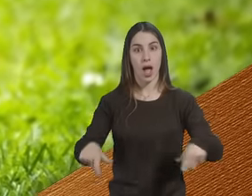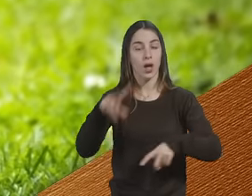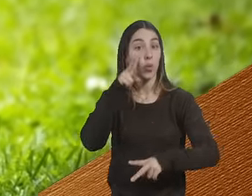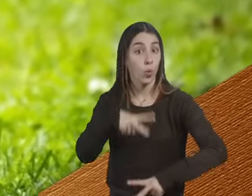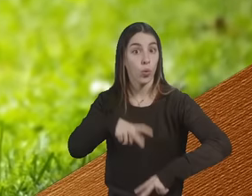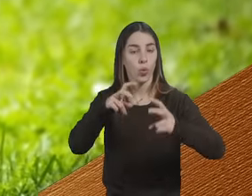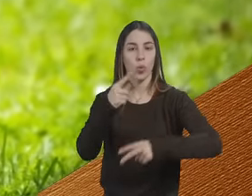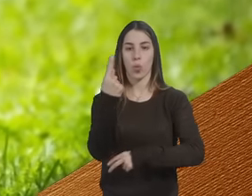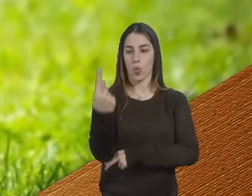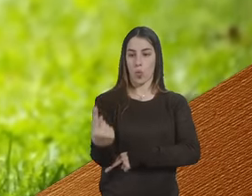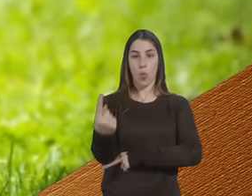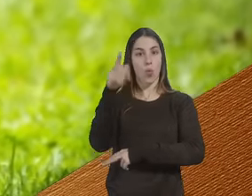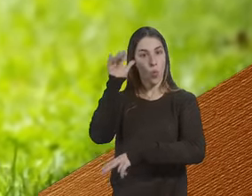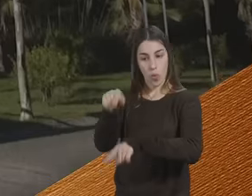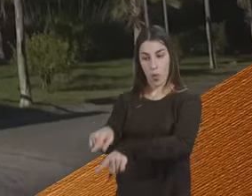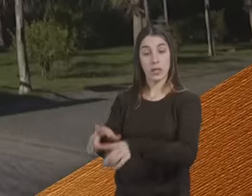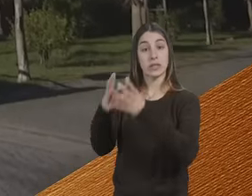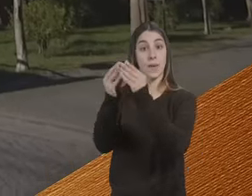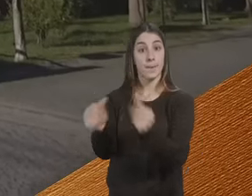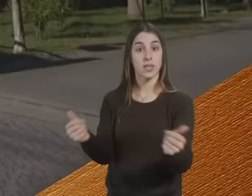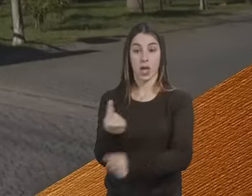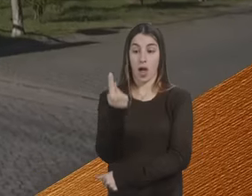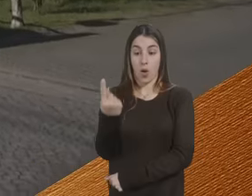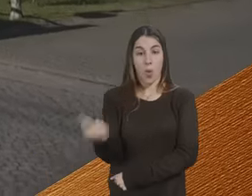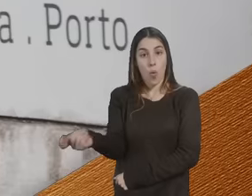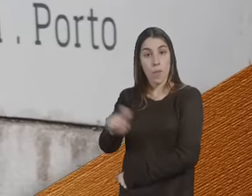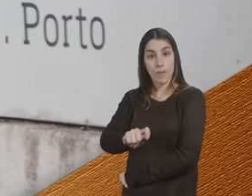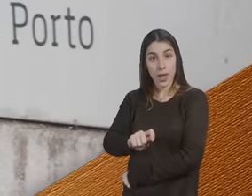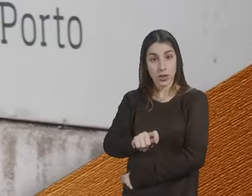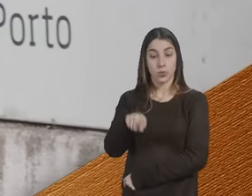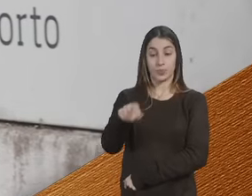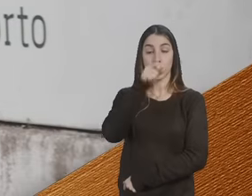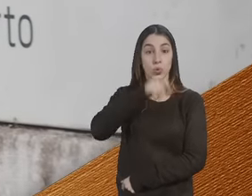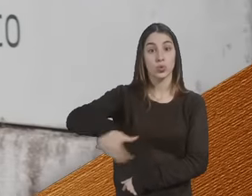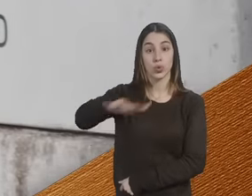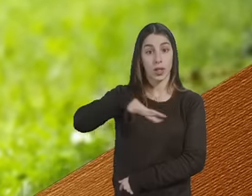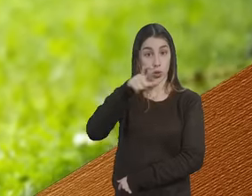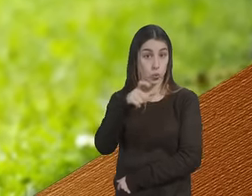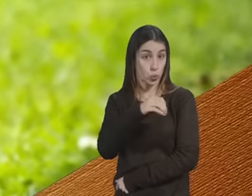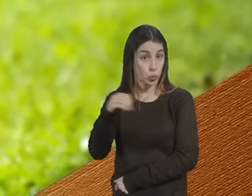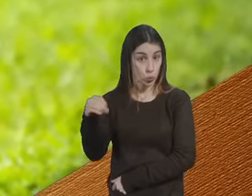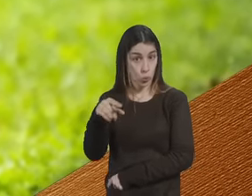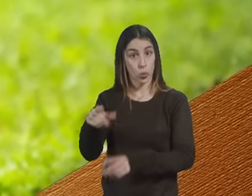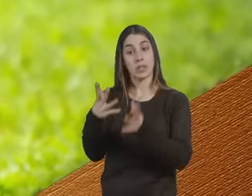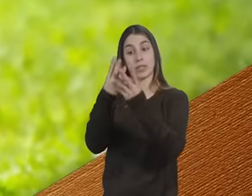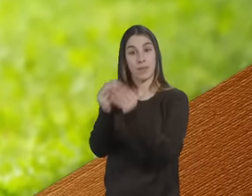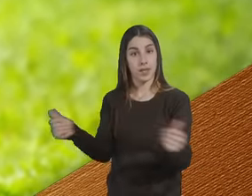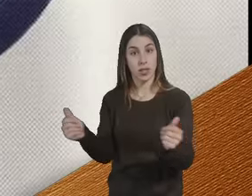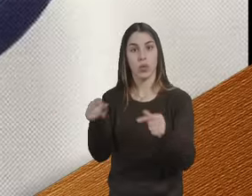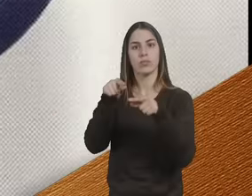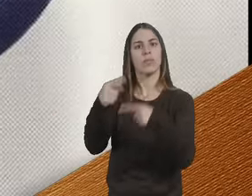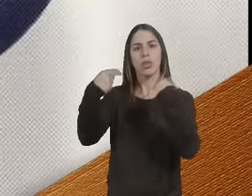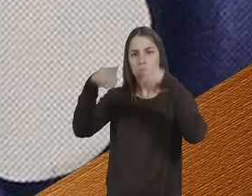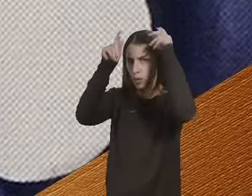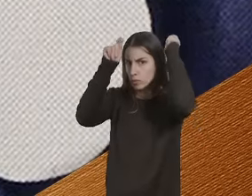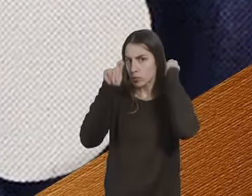uma capivara que tinha desaparecido há um mês, no Jardim Zoológico de Santo Inácio. O bicho foi encontrado com o chapéu do famoso gelado Pingu na